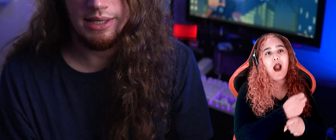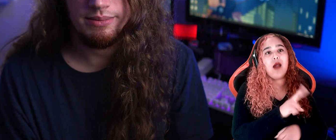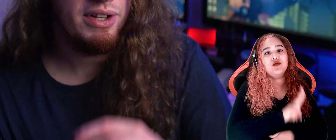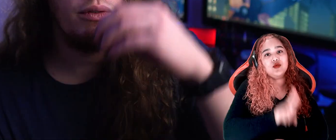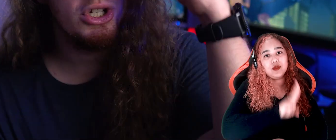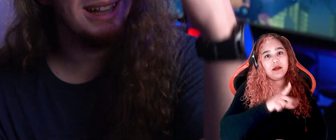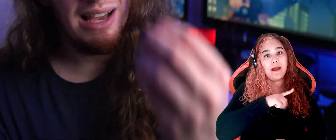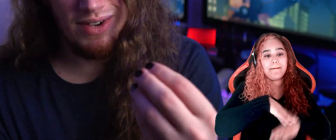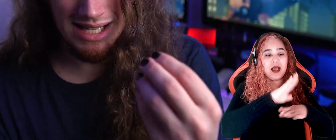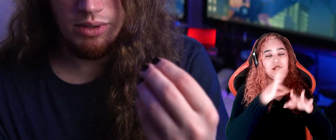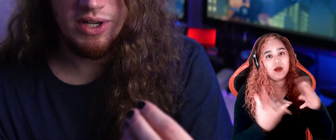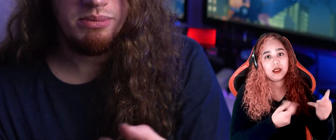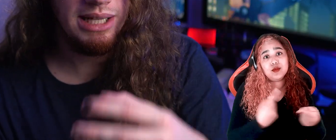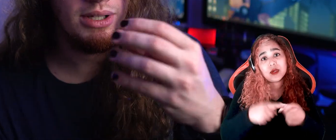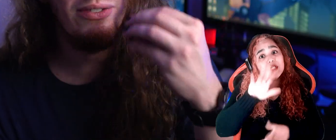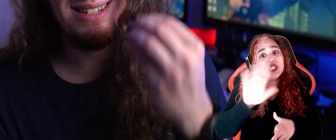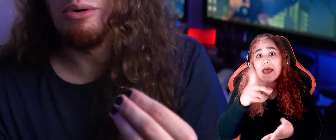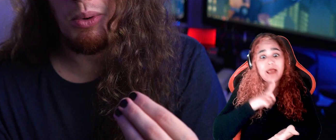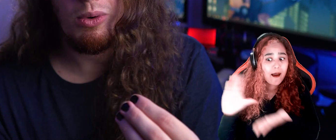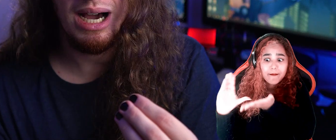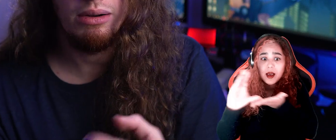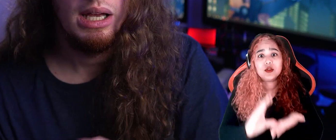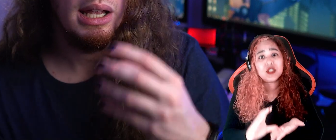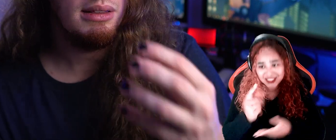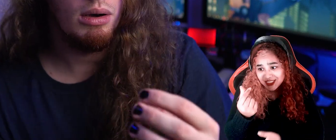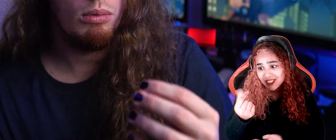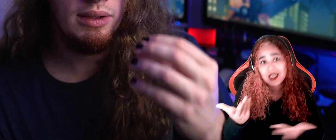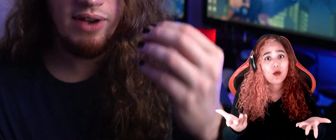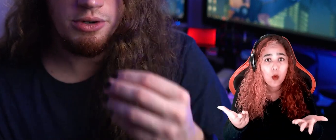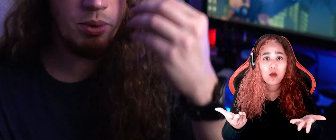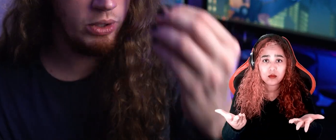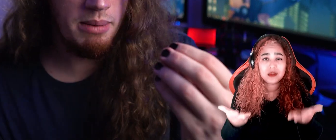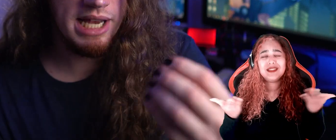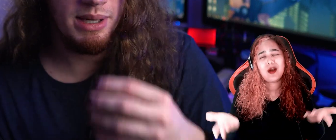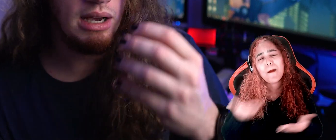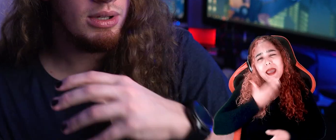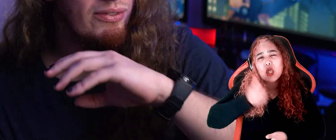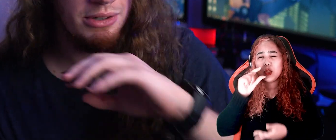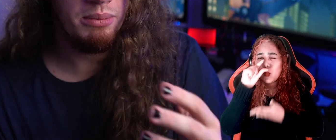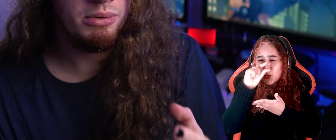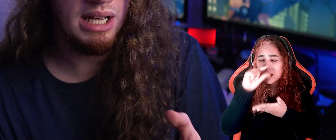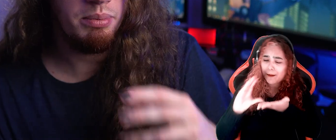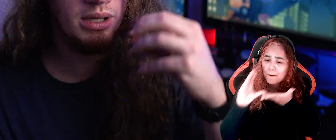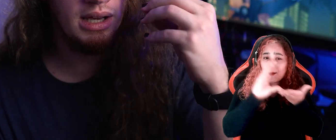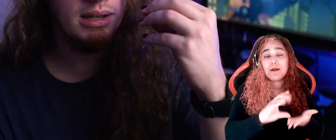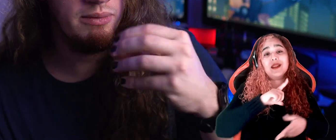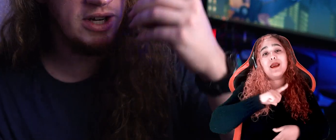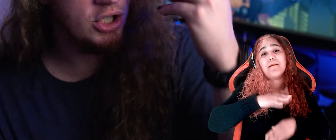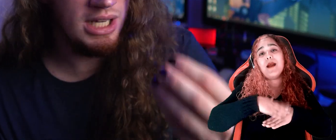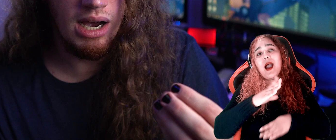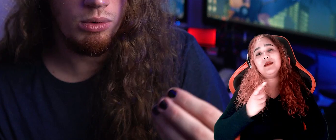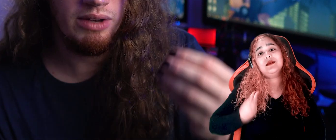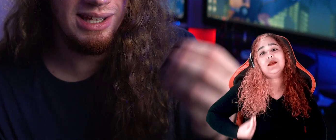mais qualidade. Afinal, você já está fazendo um investimento que vai ser um pouco caro. Então, investe um pouquinho a mais para ter algo que vai durar muito tempo, porque